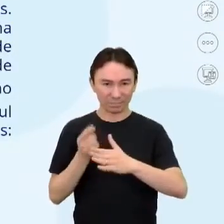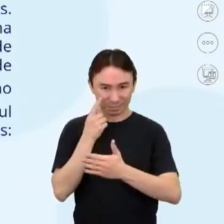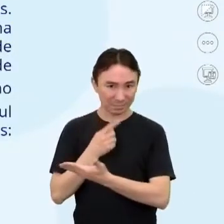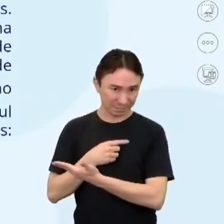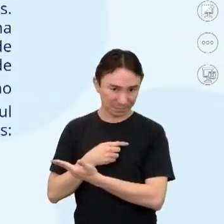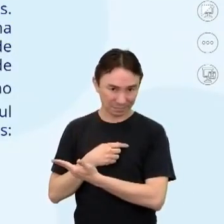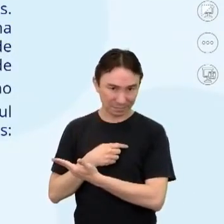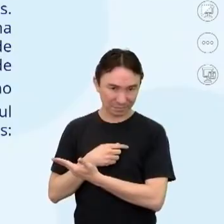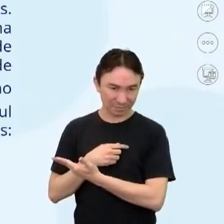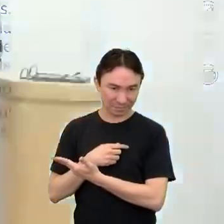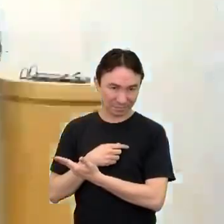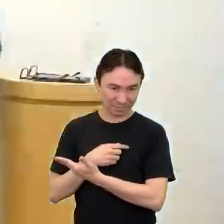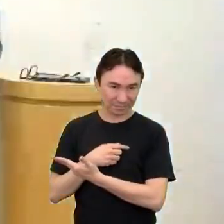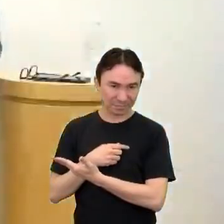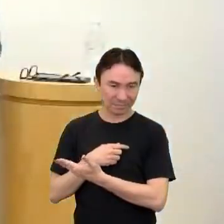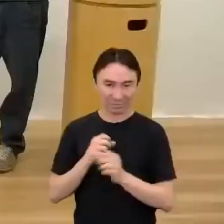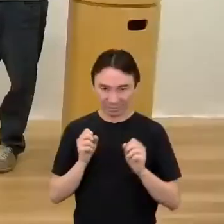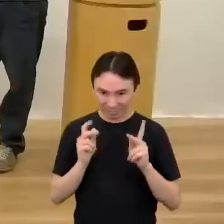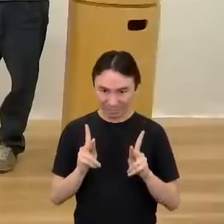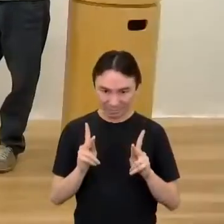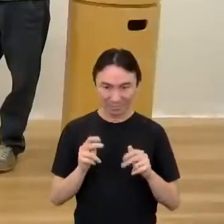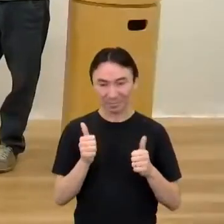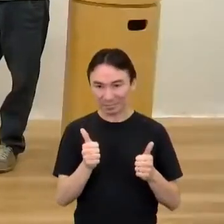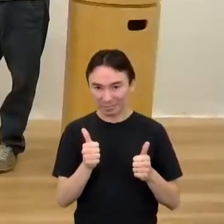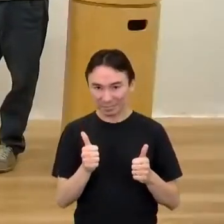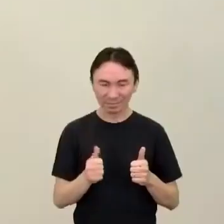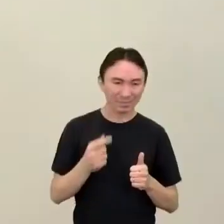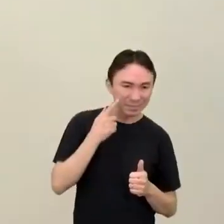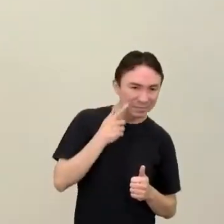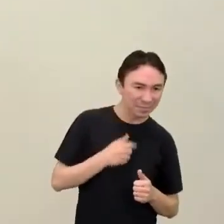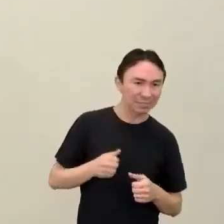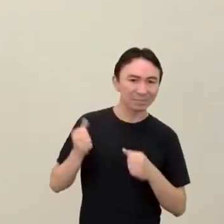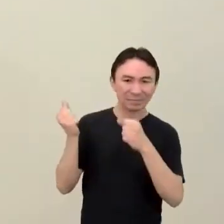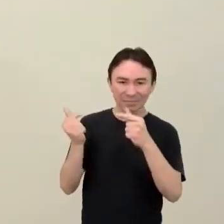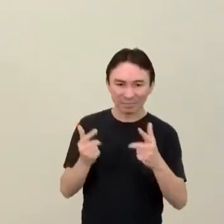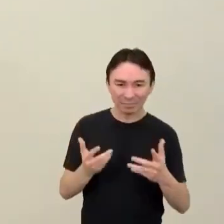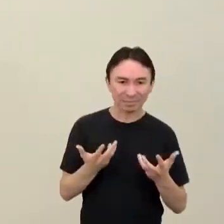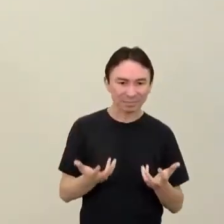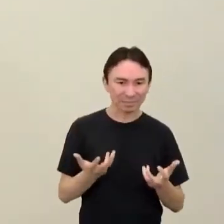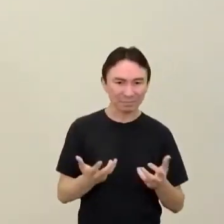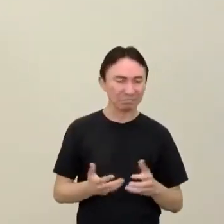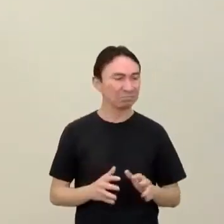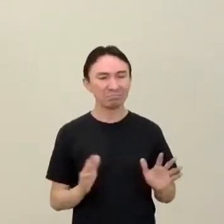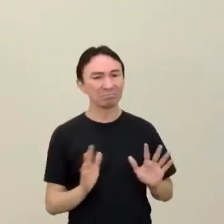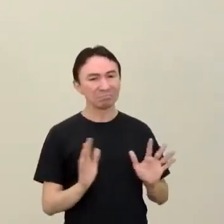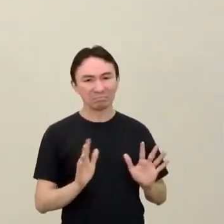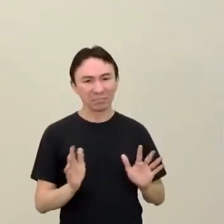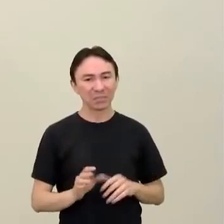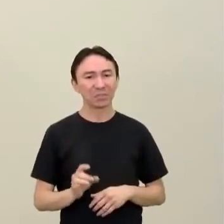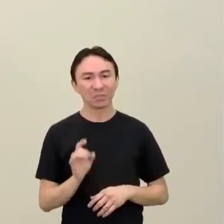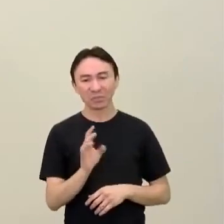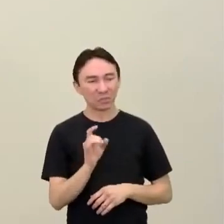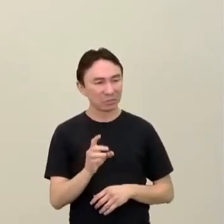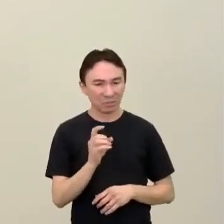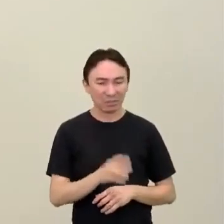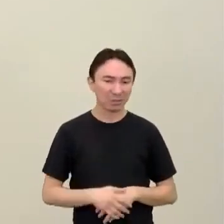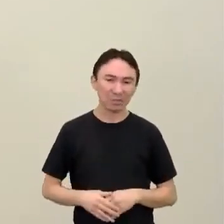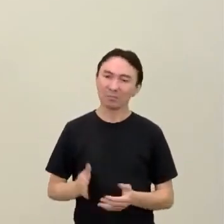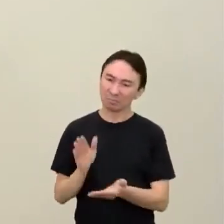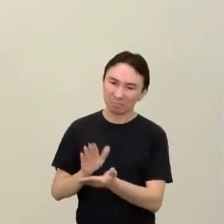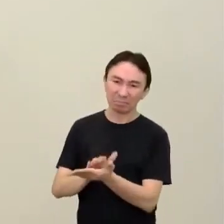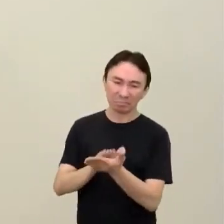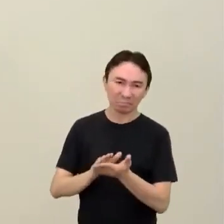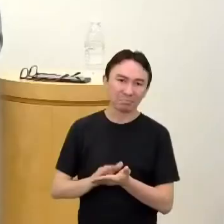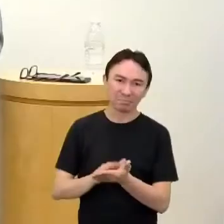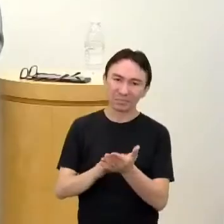para você se orientar. Tudo bem, Vivi? Algum comentário? Só não, isso? Não, por enquanto o pessoal só estava elogiando, estava acompanhando legal aqui e gostaram